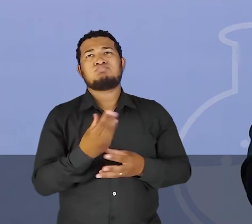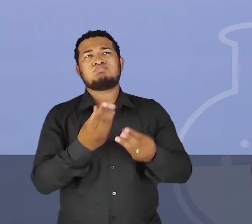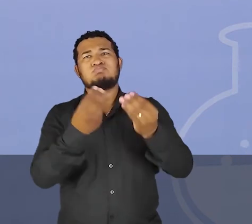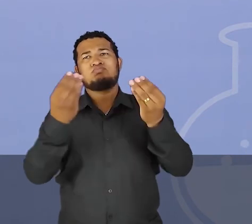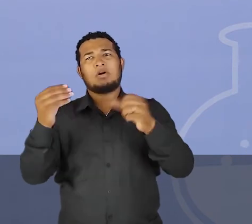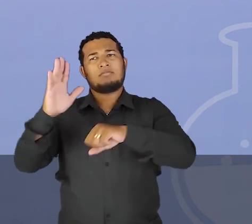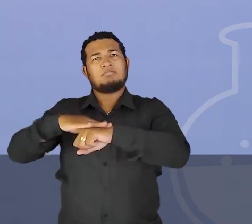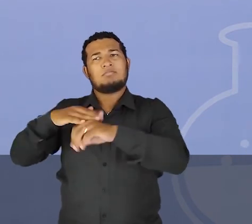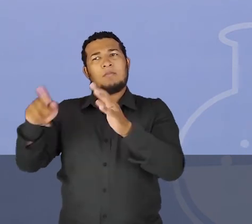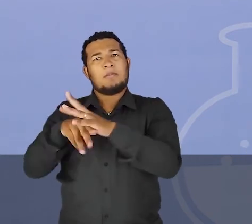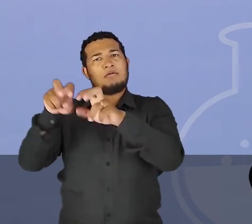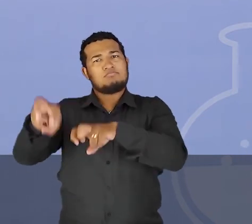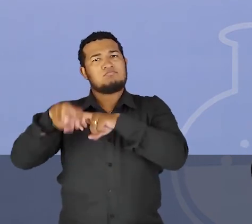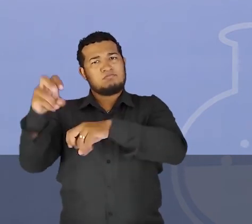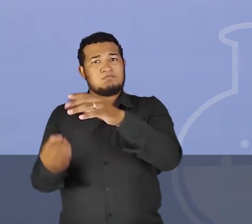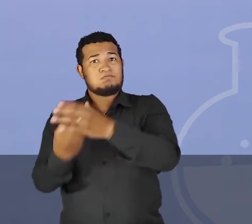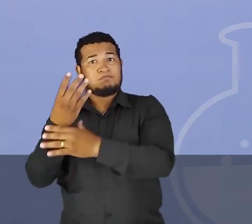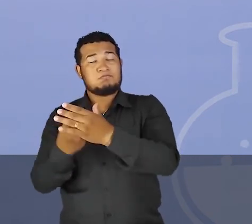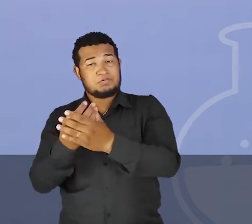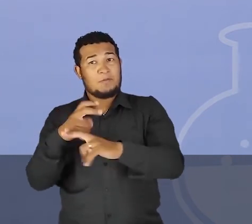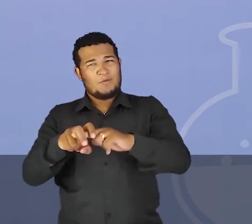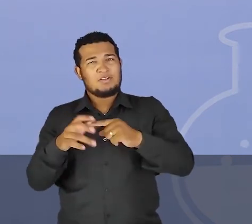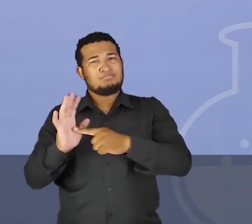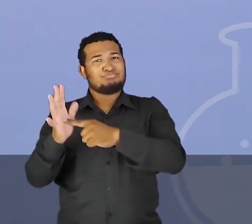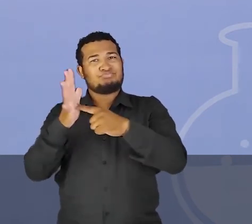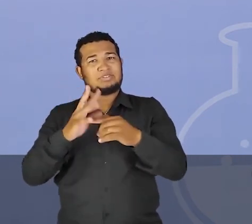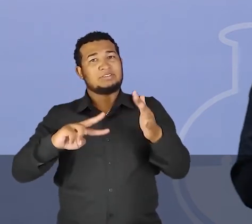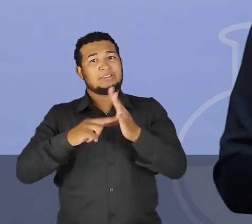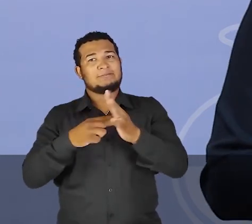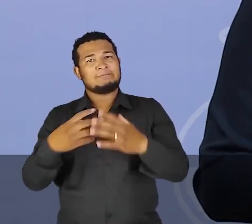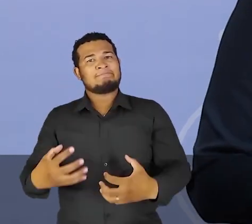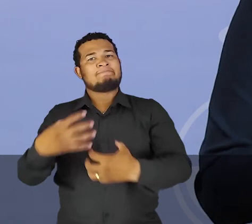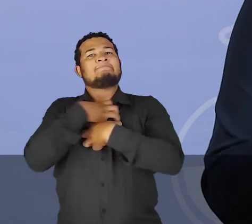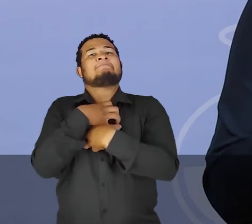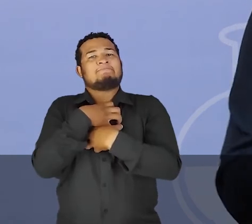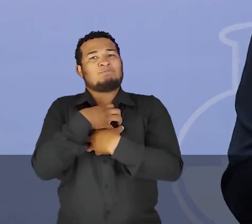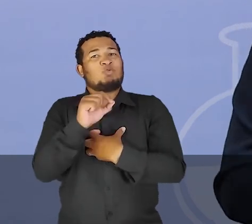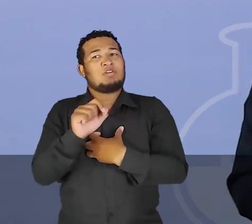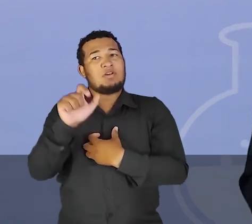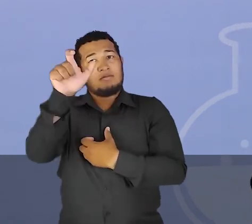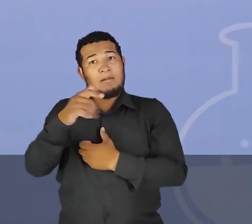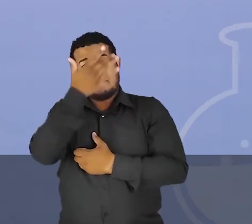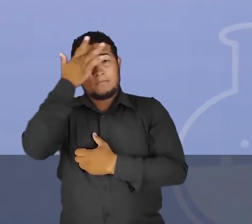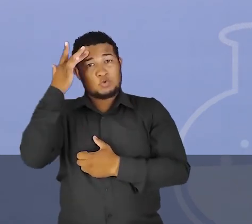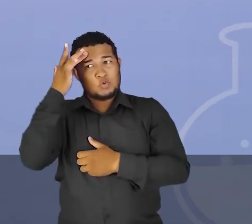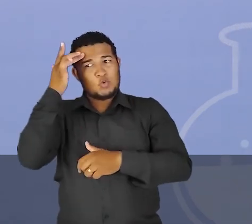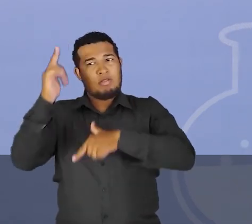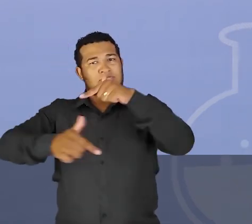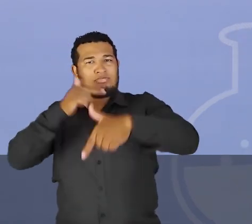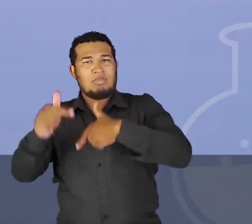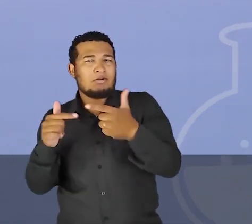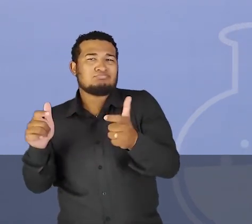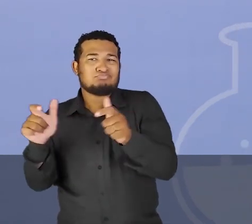atividades agrícolas, principalmente devido à mecanização, tem afetado o trabalho do homem do campo.